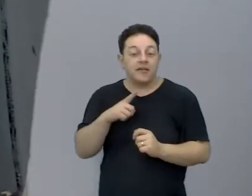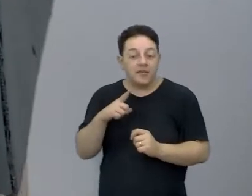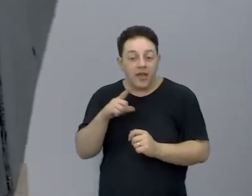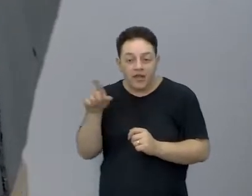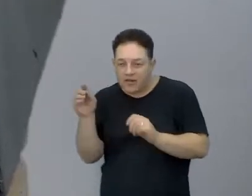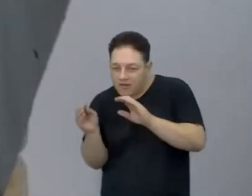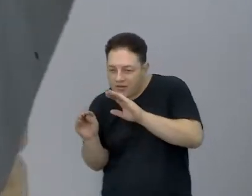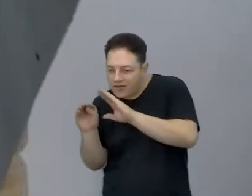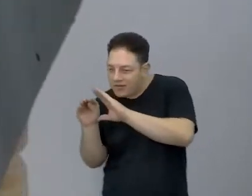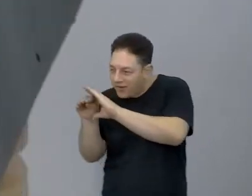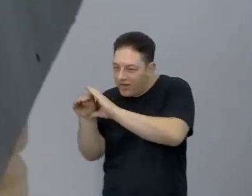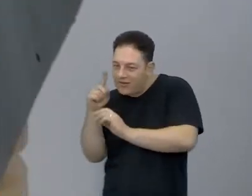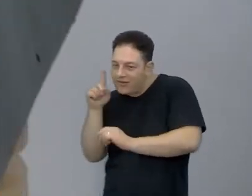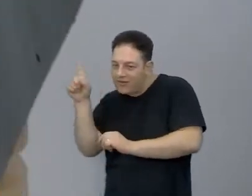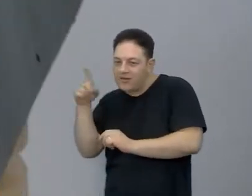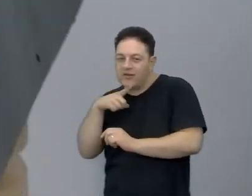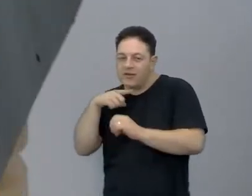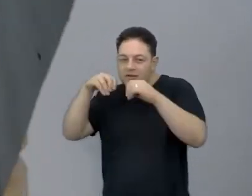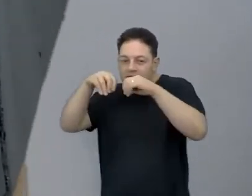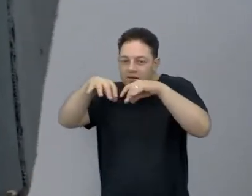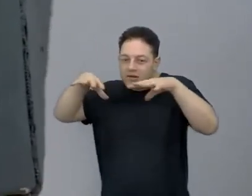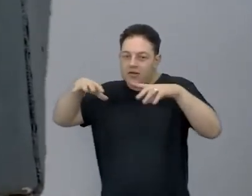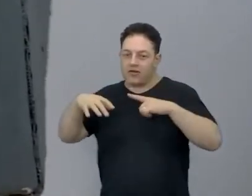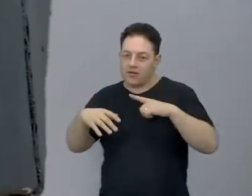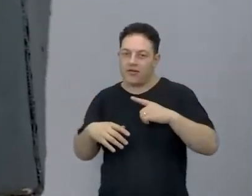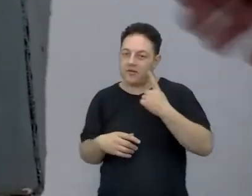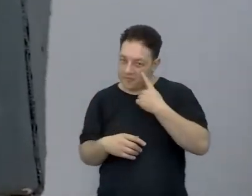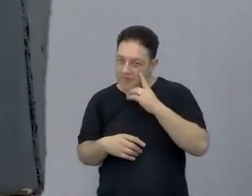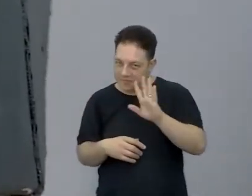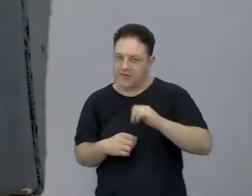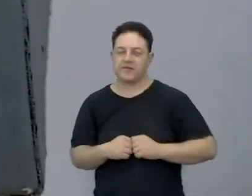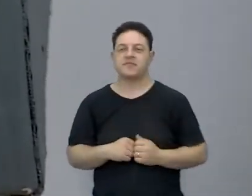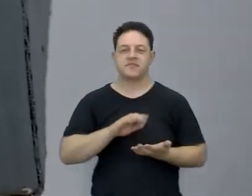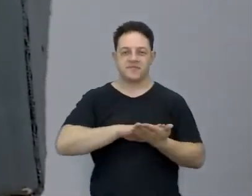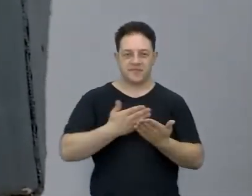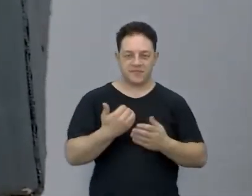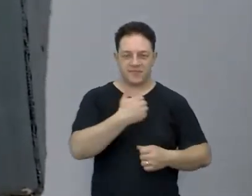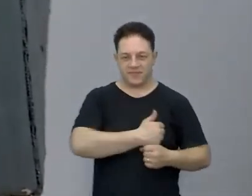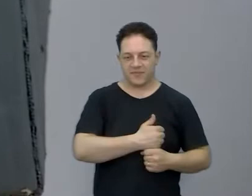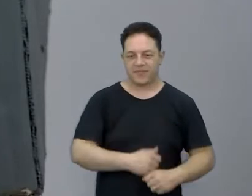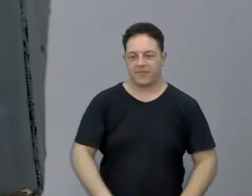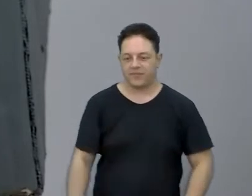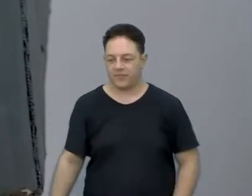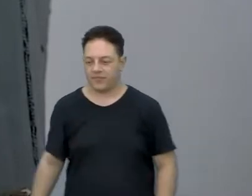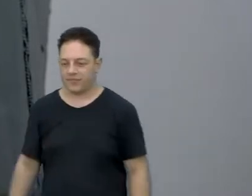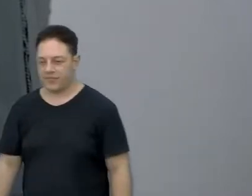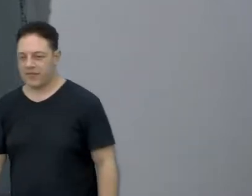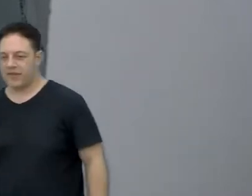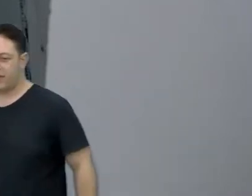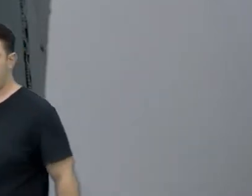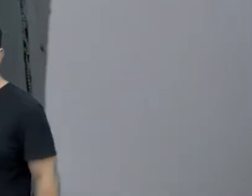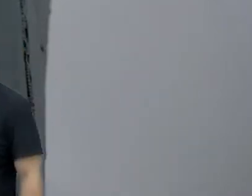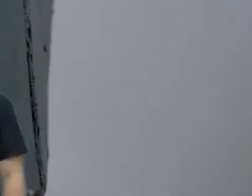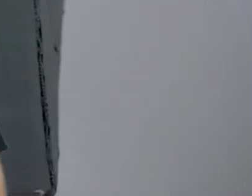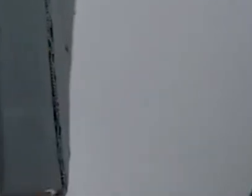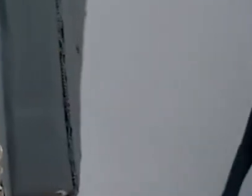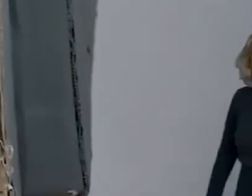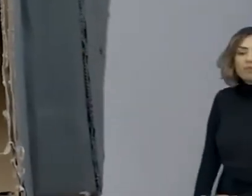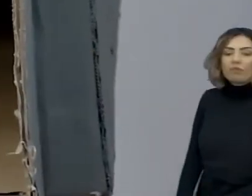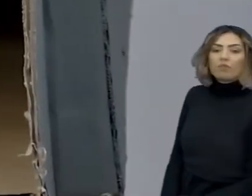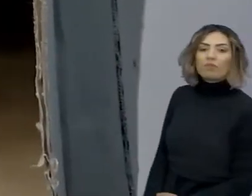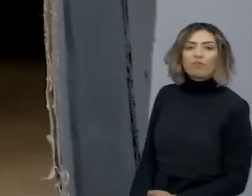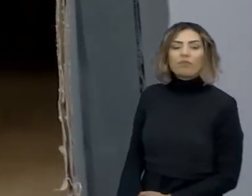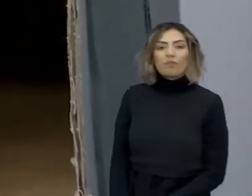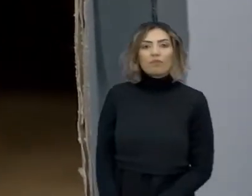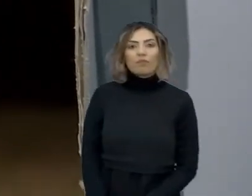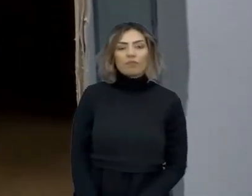uma iluminação conseguida aí em pouca escala, mas conseguida por essa abertura aqui que